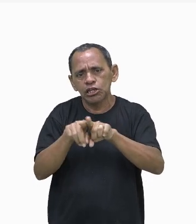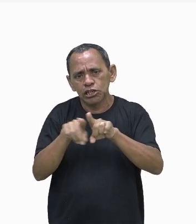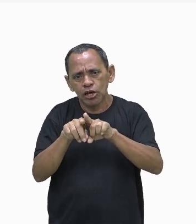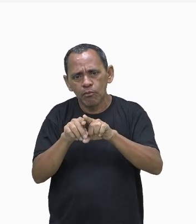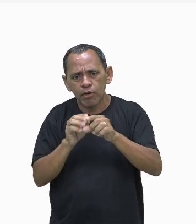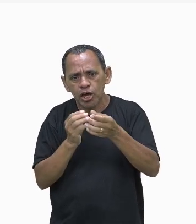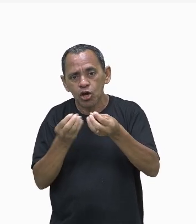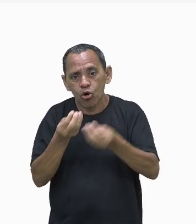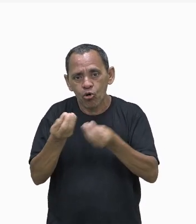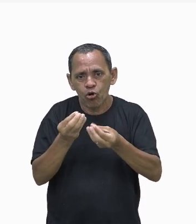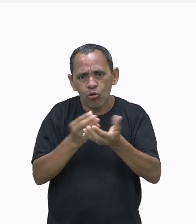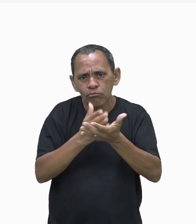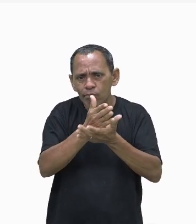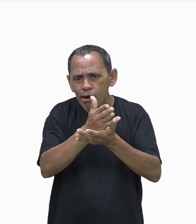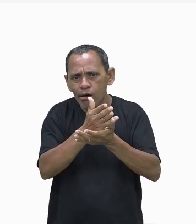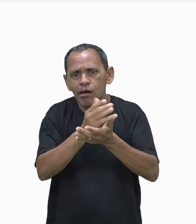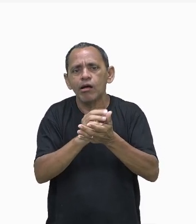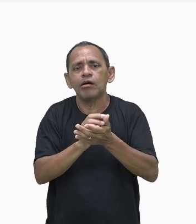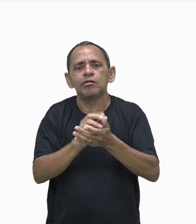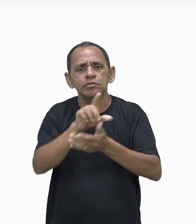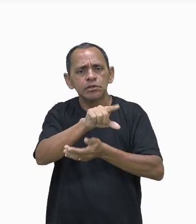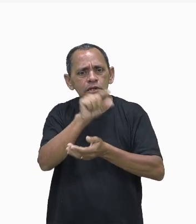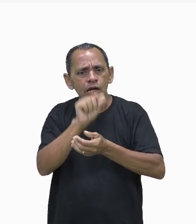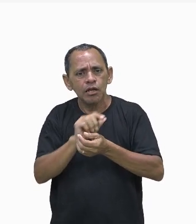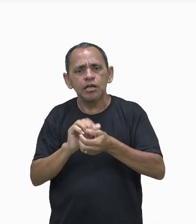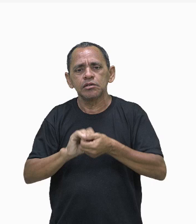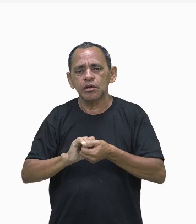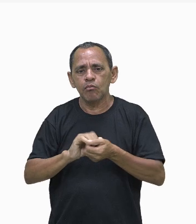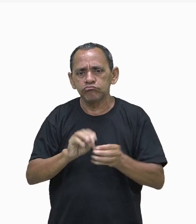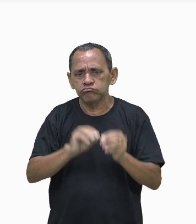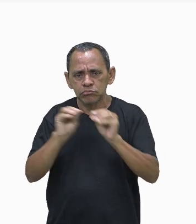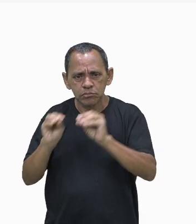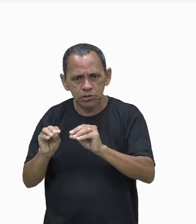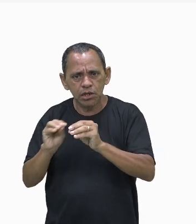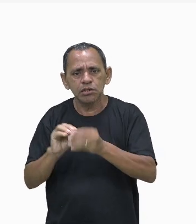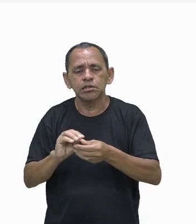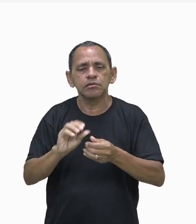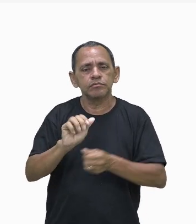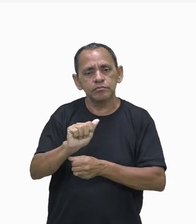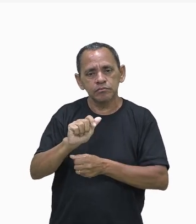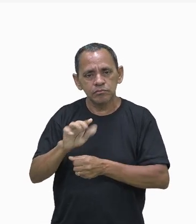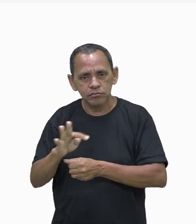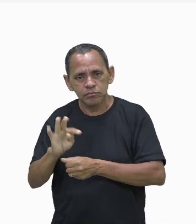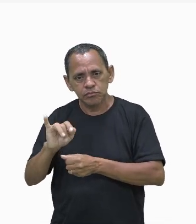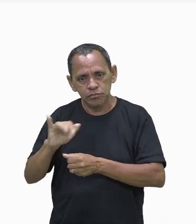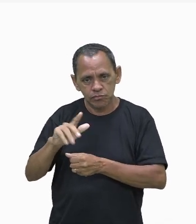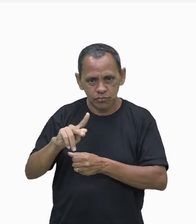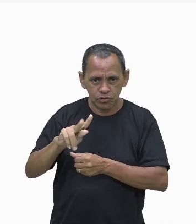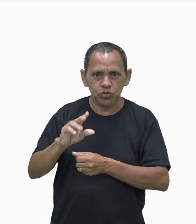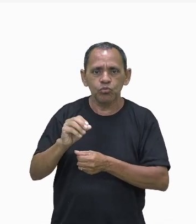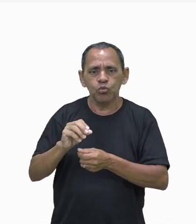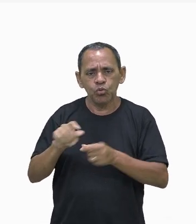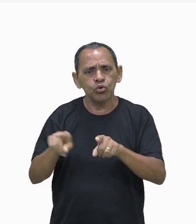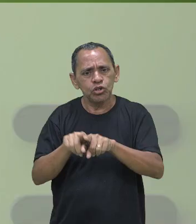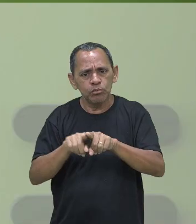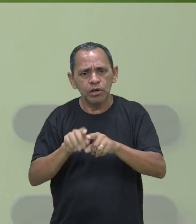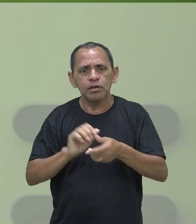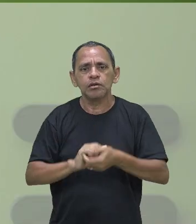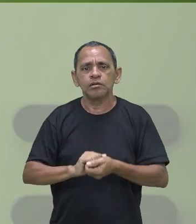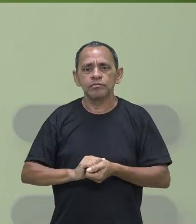permeabilidade seletiva, transporte passivo, transporte ativo e